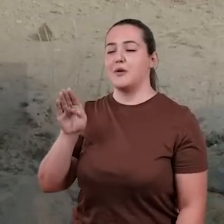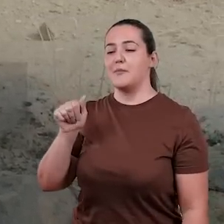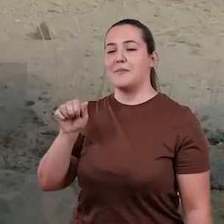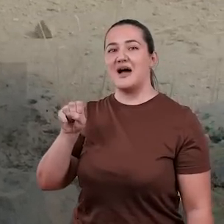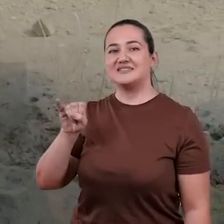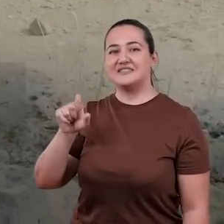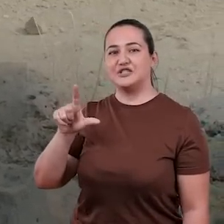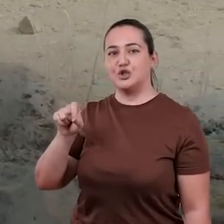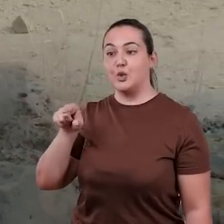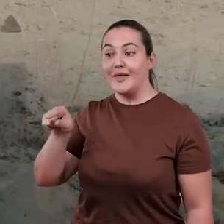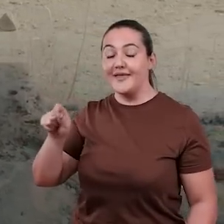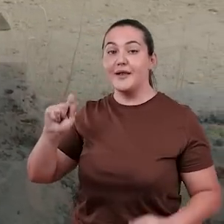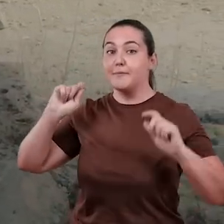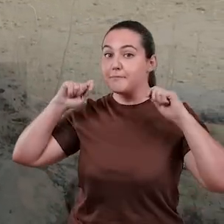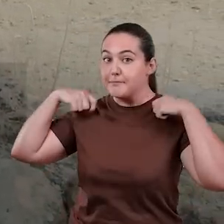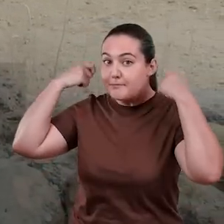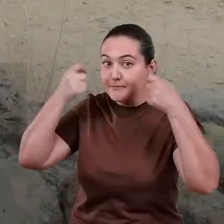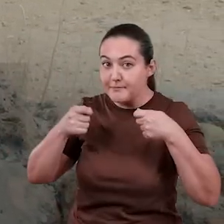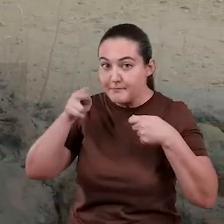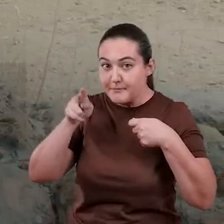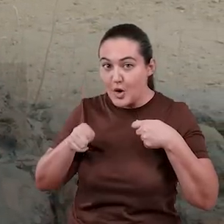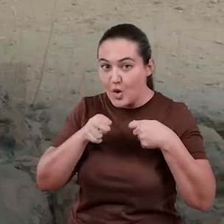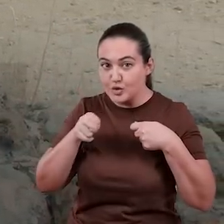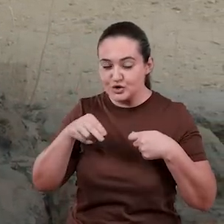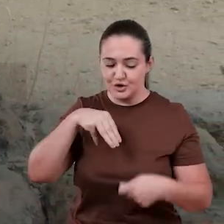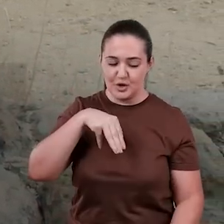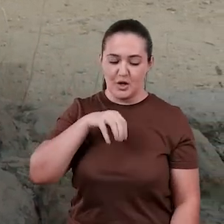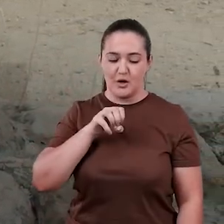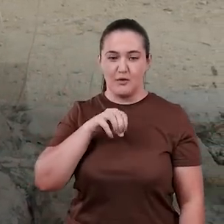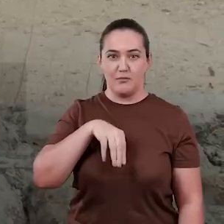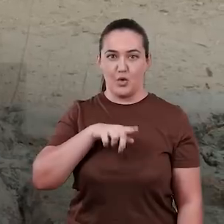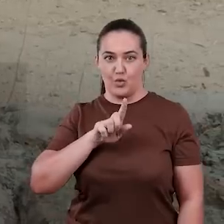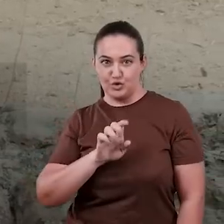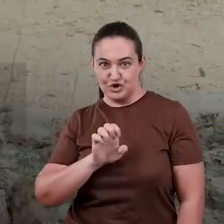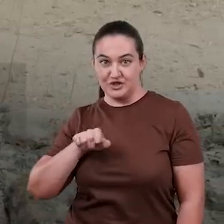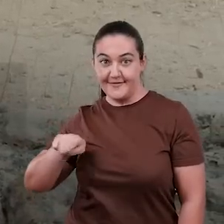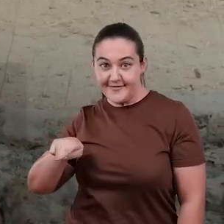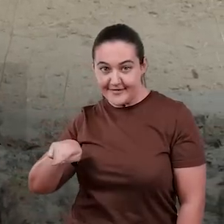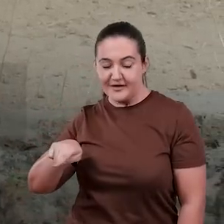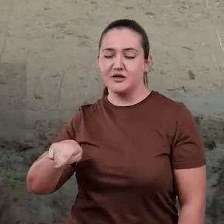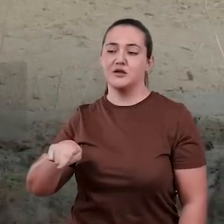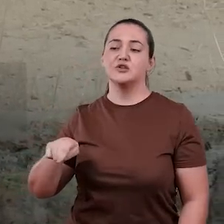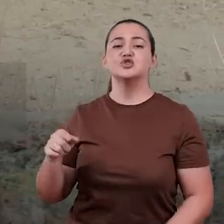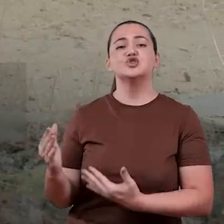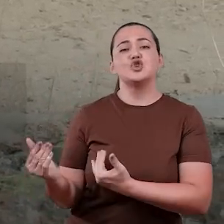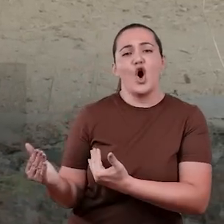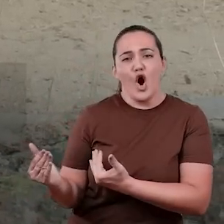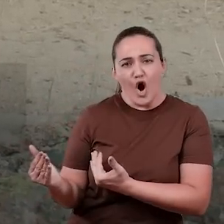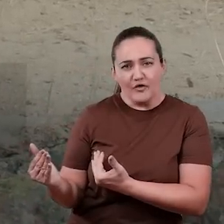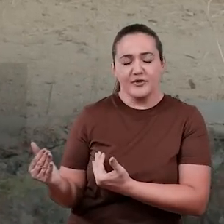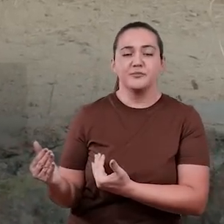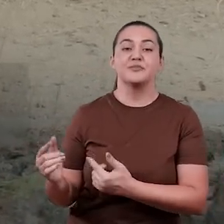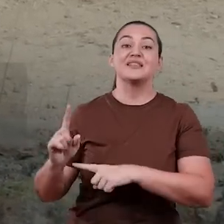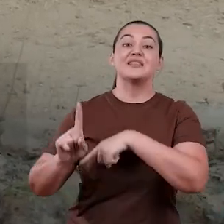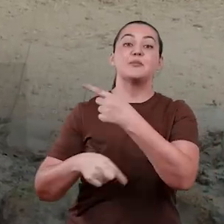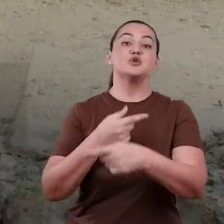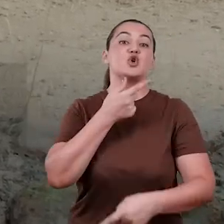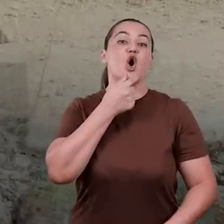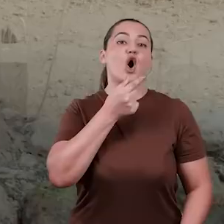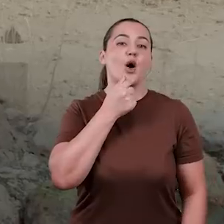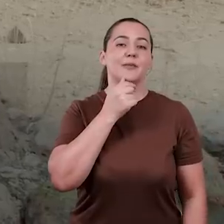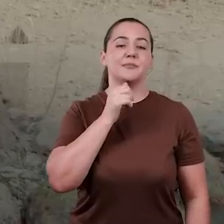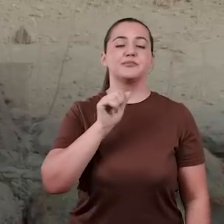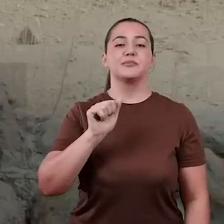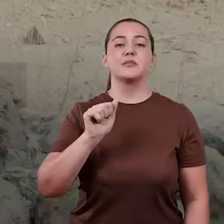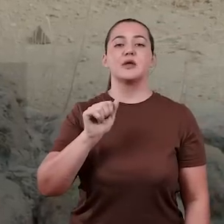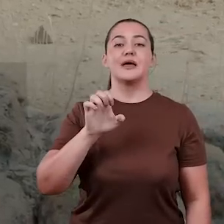mesmo um monge na sua idade mais nova, quando ele era mais novo. Porém, depois que Eusébio o convidou para ser